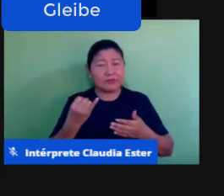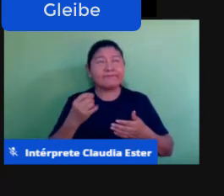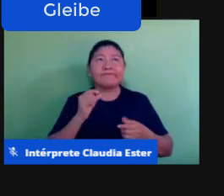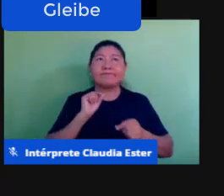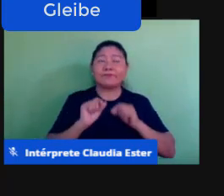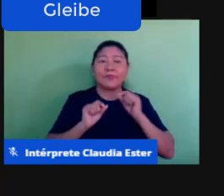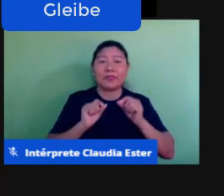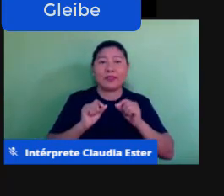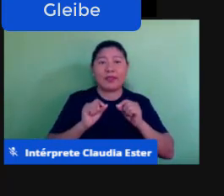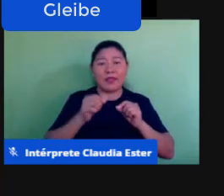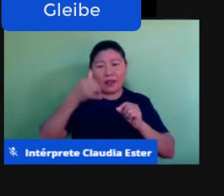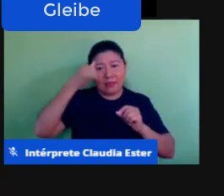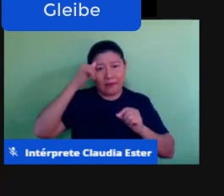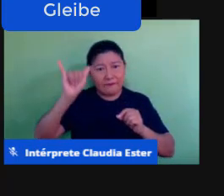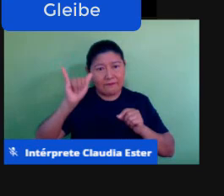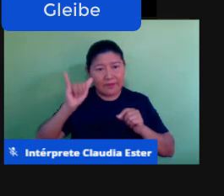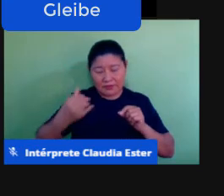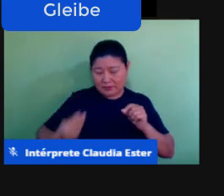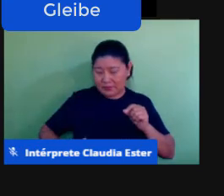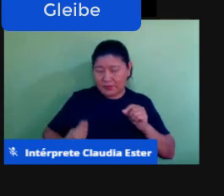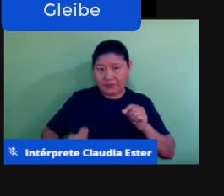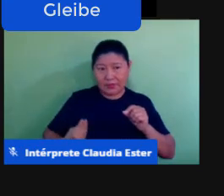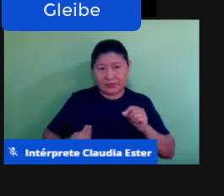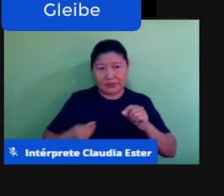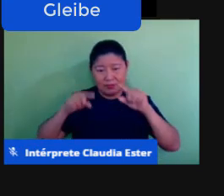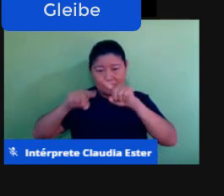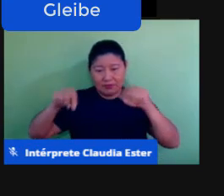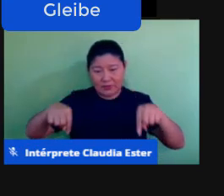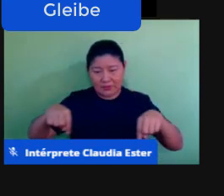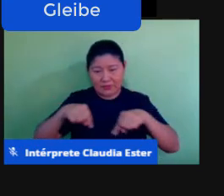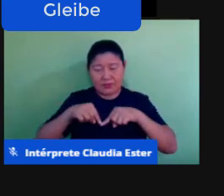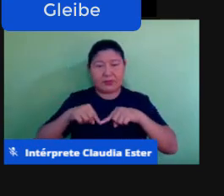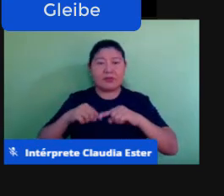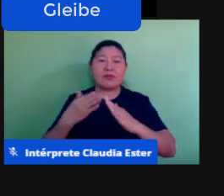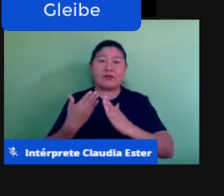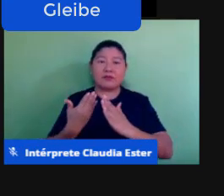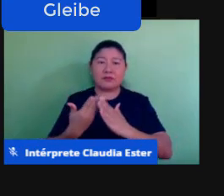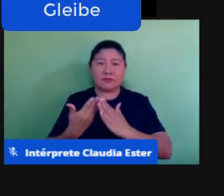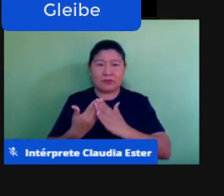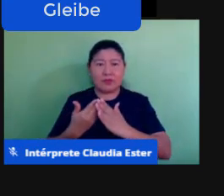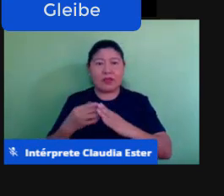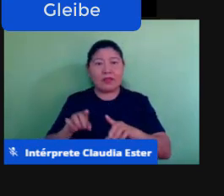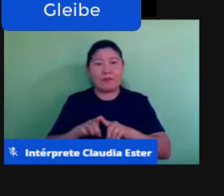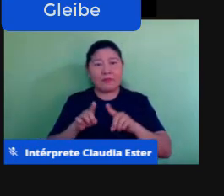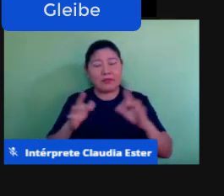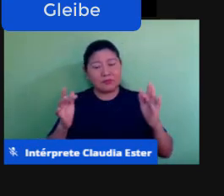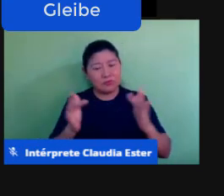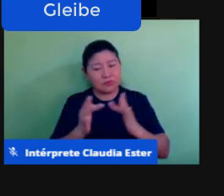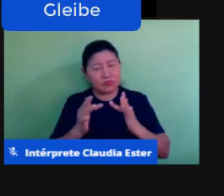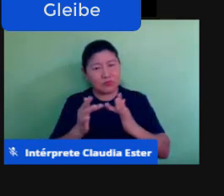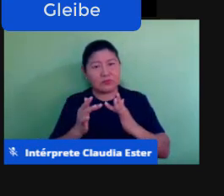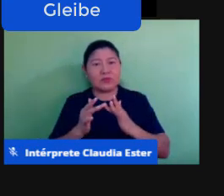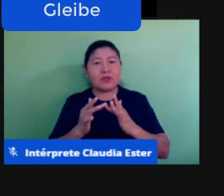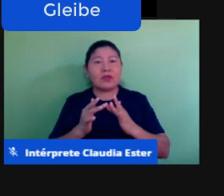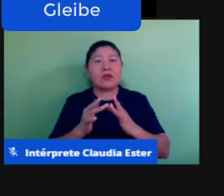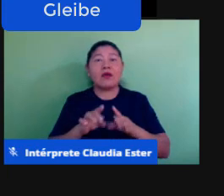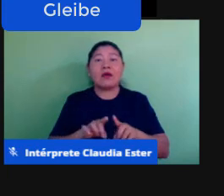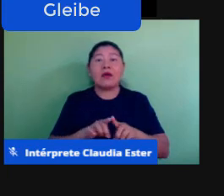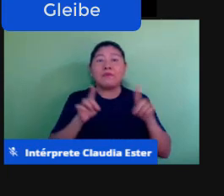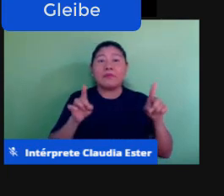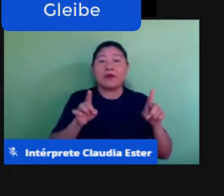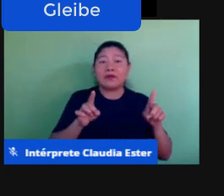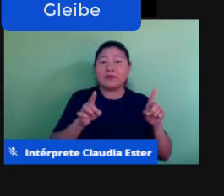aula presencial e, consequentemente, o aumento do contágio. É uma